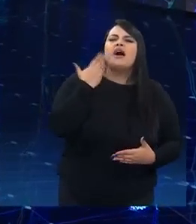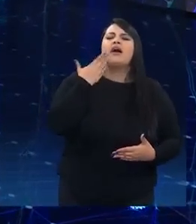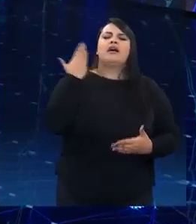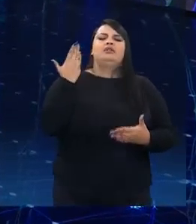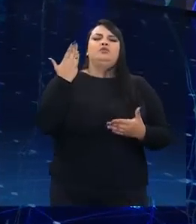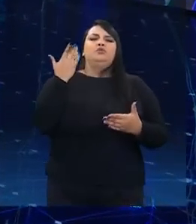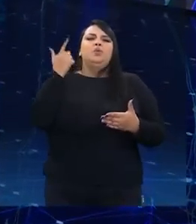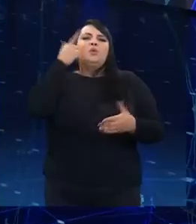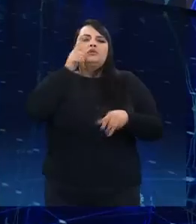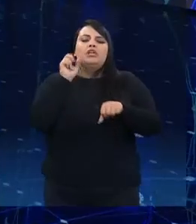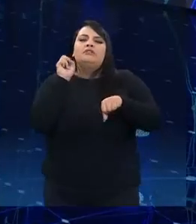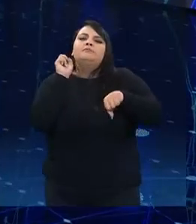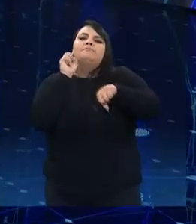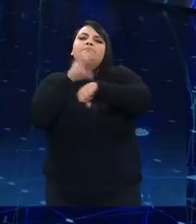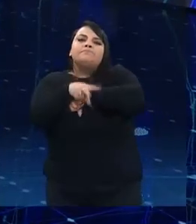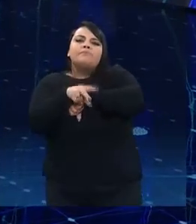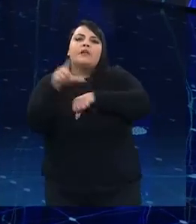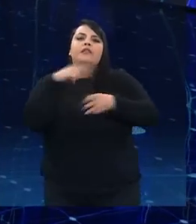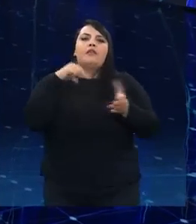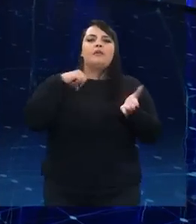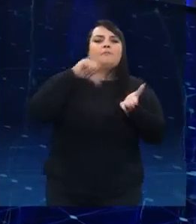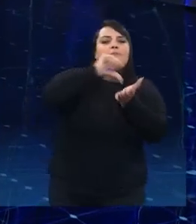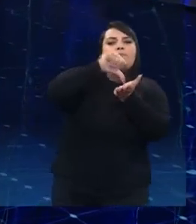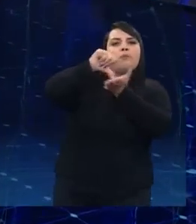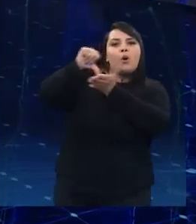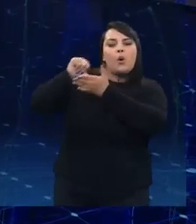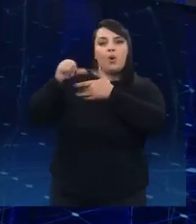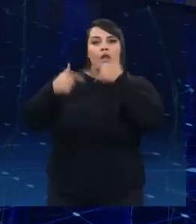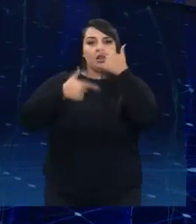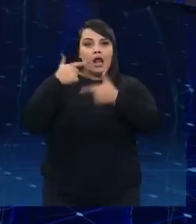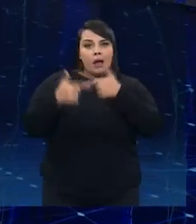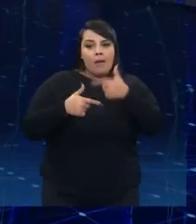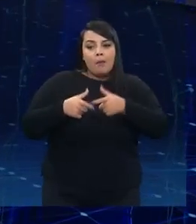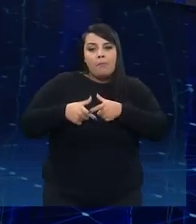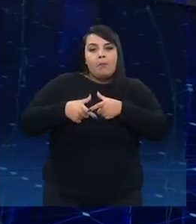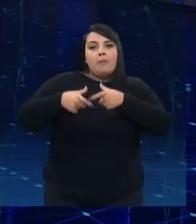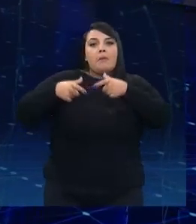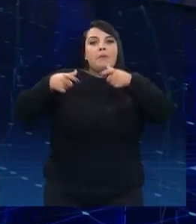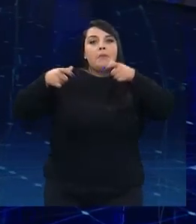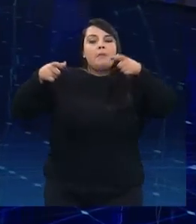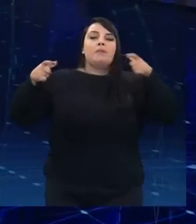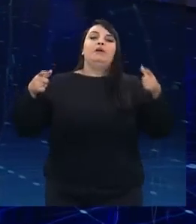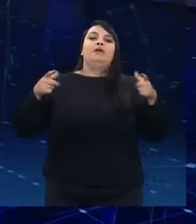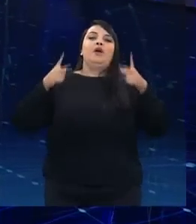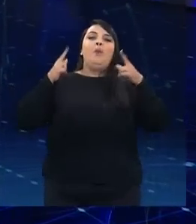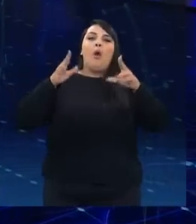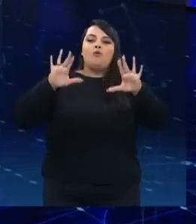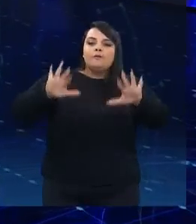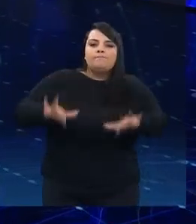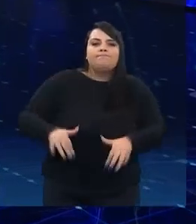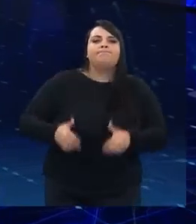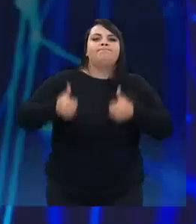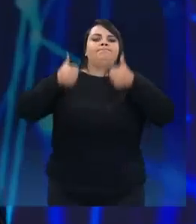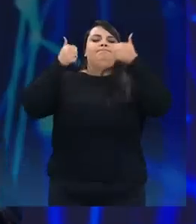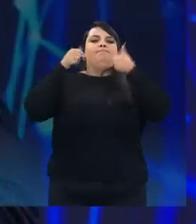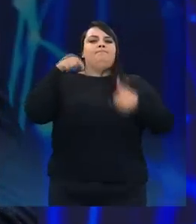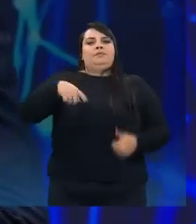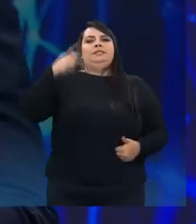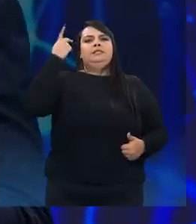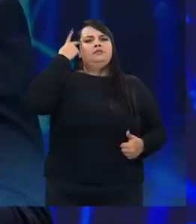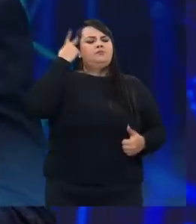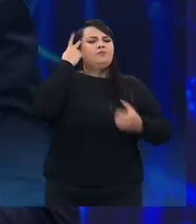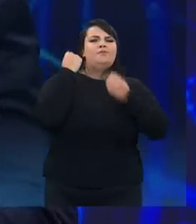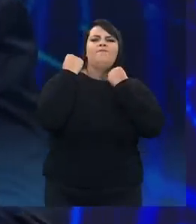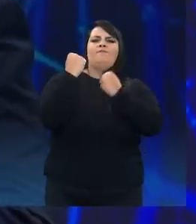para que a gente possa gerar muitos postos de trabalho. A gente vai recuperar a potência que é São Paulo. A gente vai